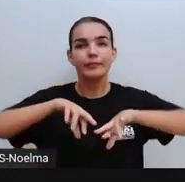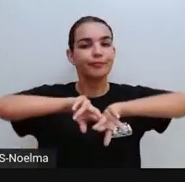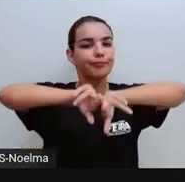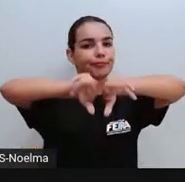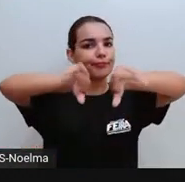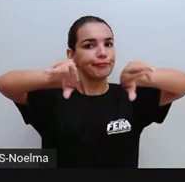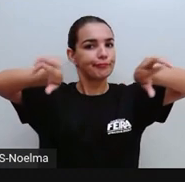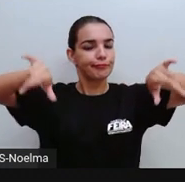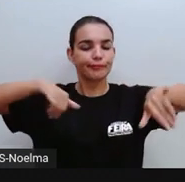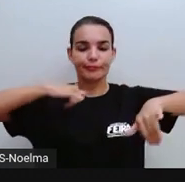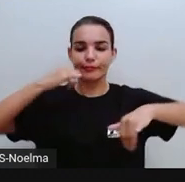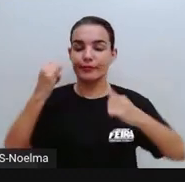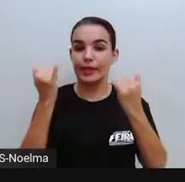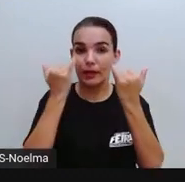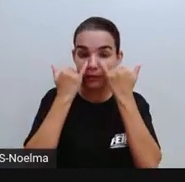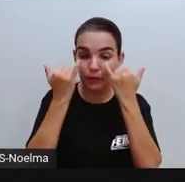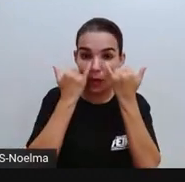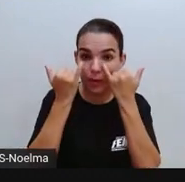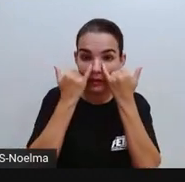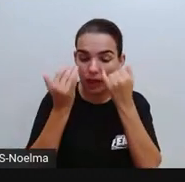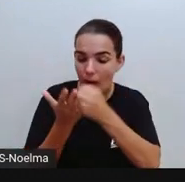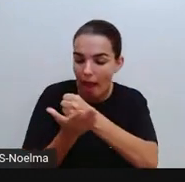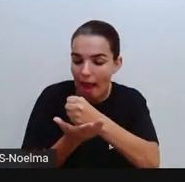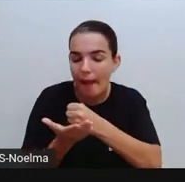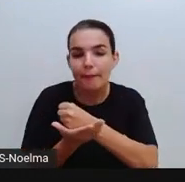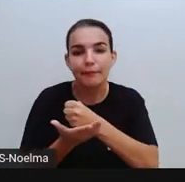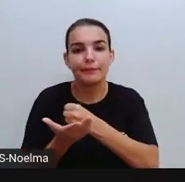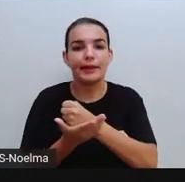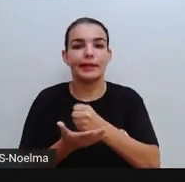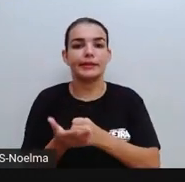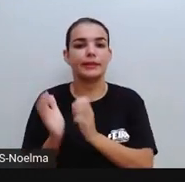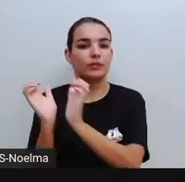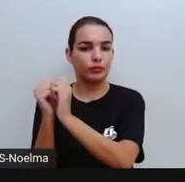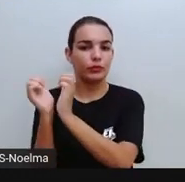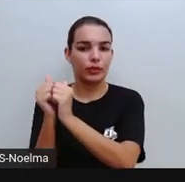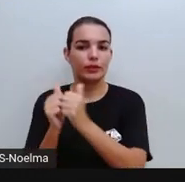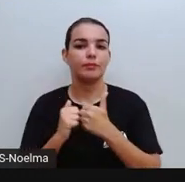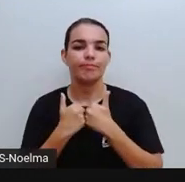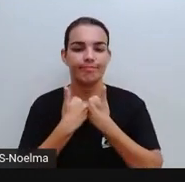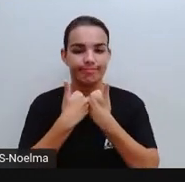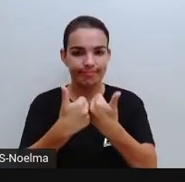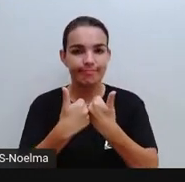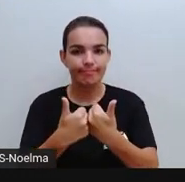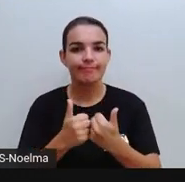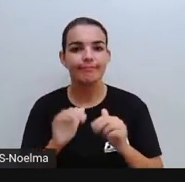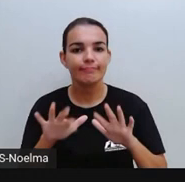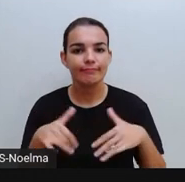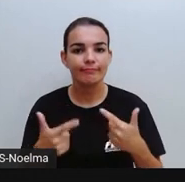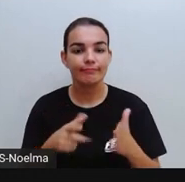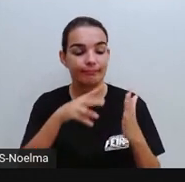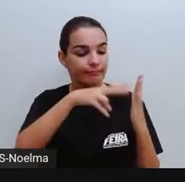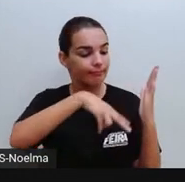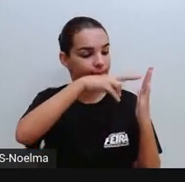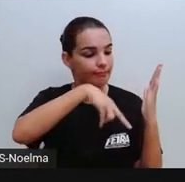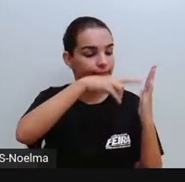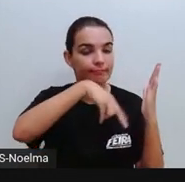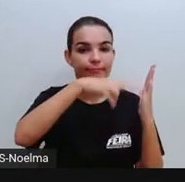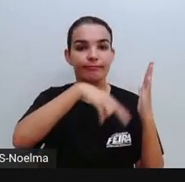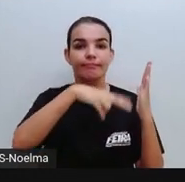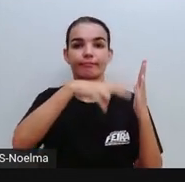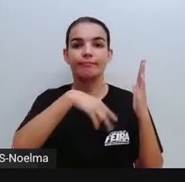sabe que a informação é a base né Dá notícia então a gente leia a notícia a gente